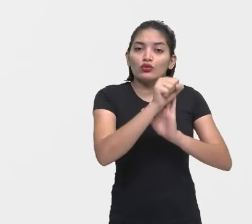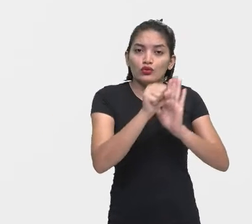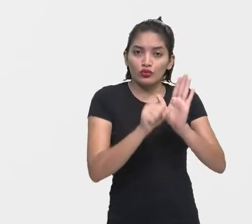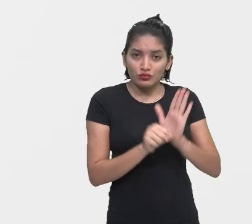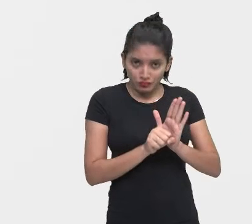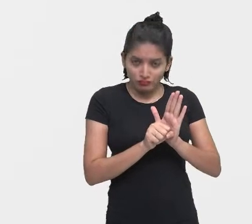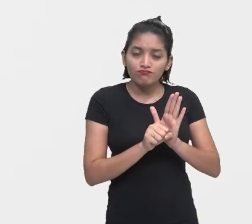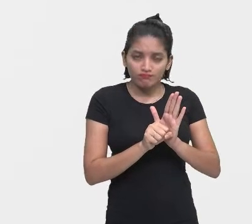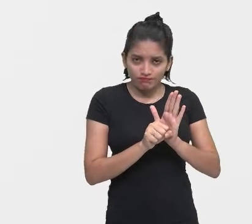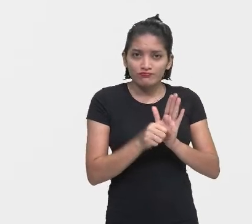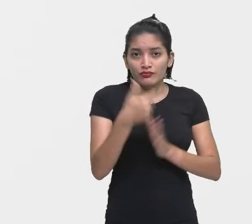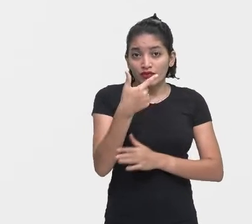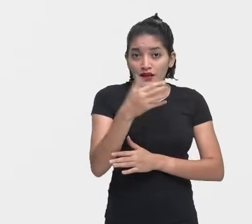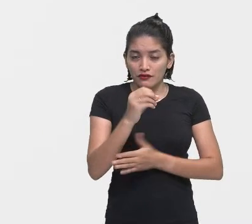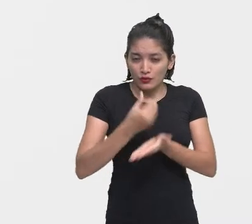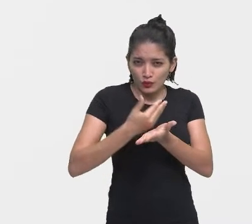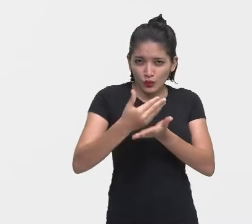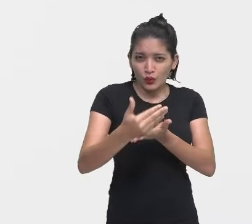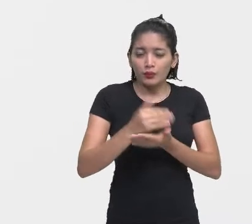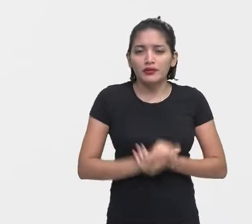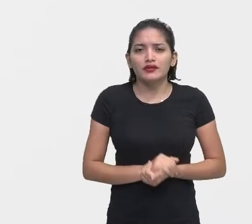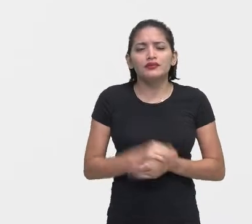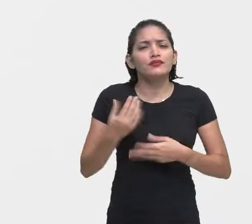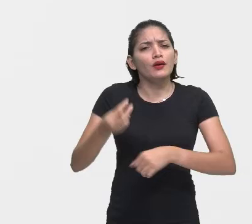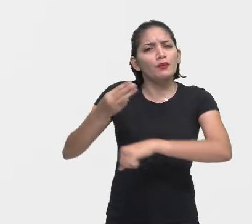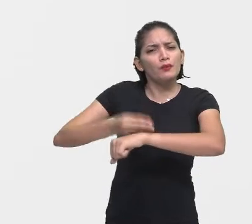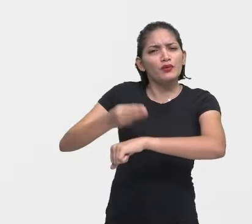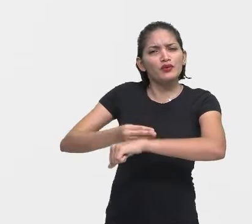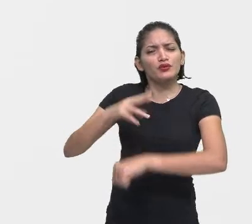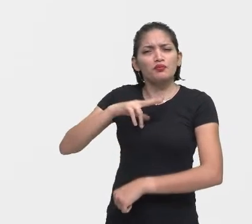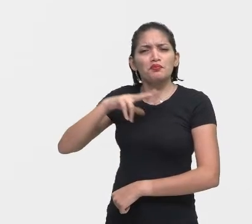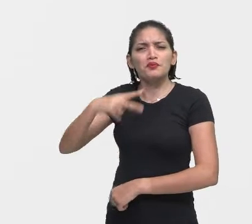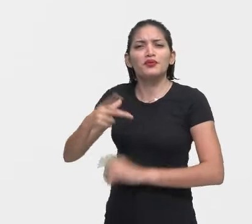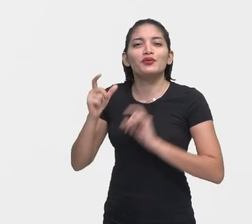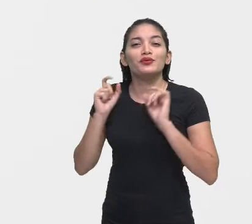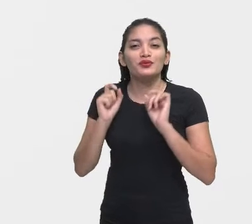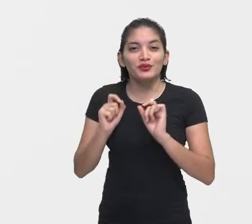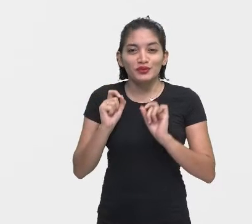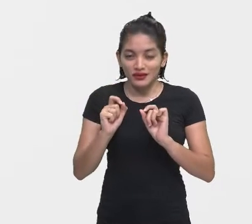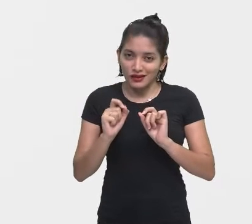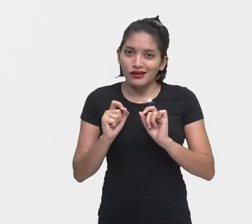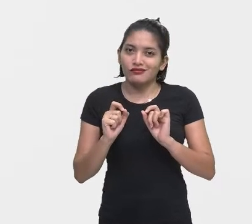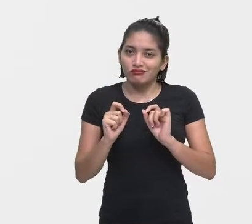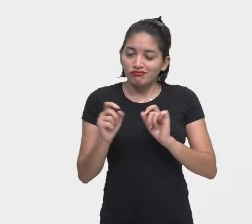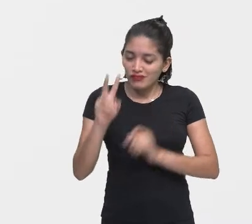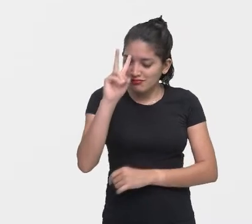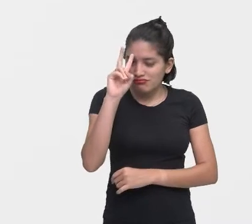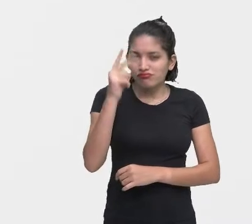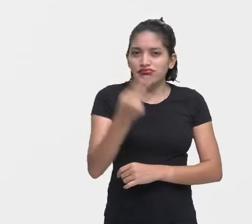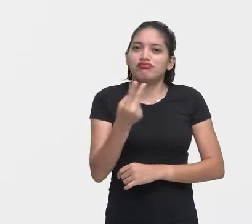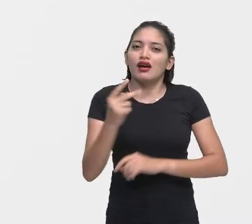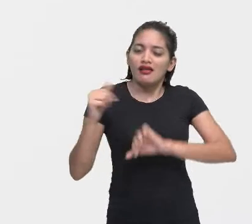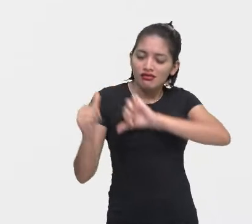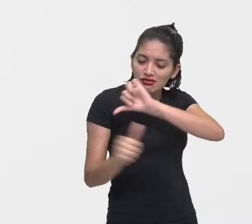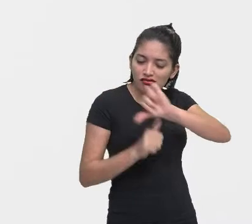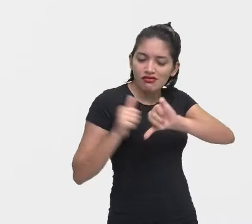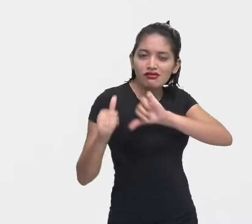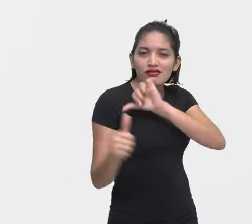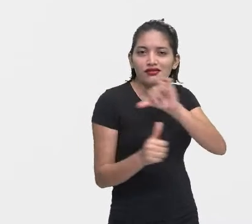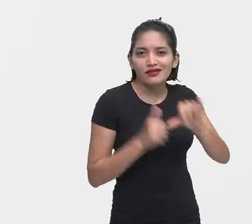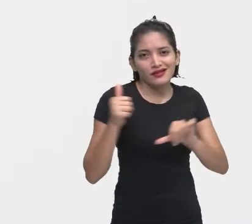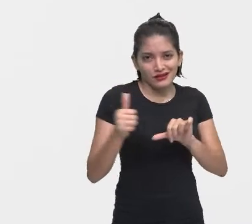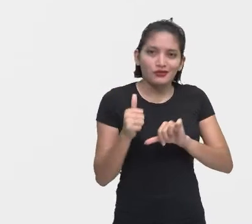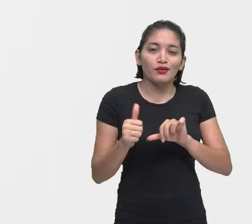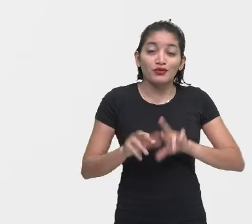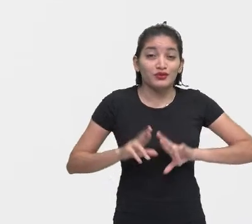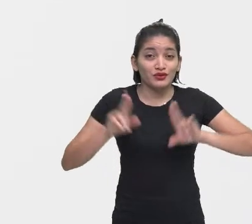século XX. Então, o modernismo em Portugal, ele se converte em um movimento